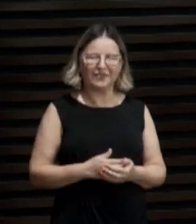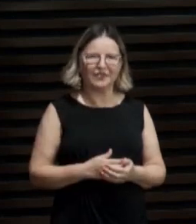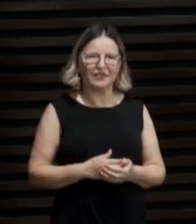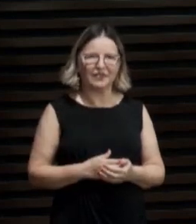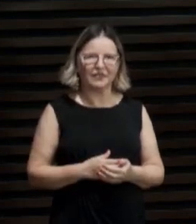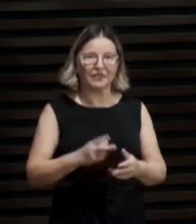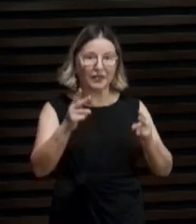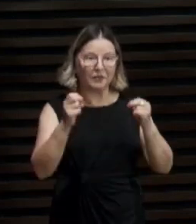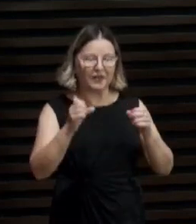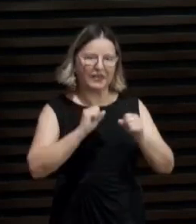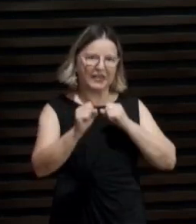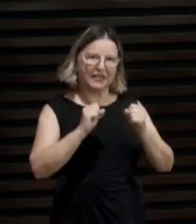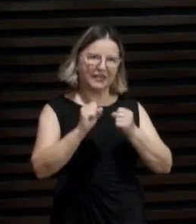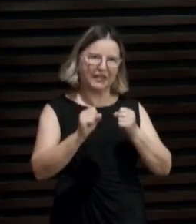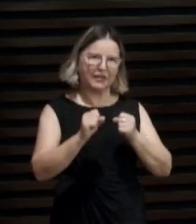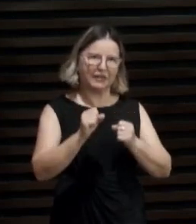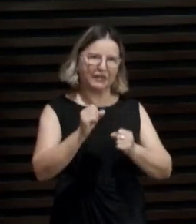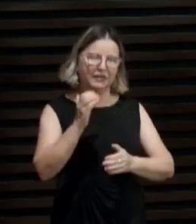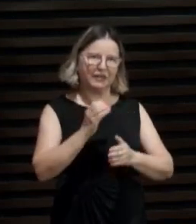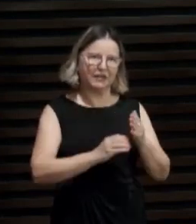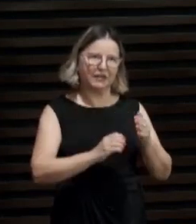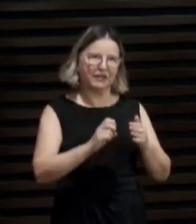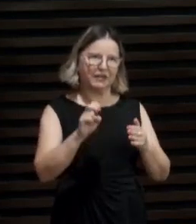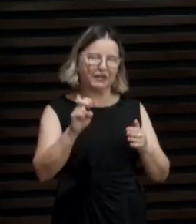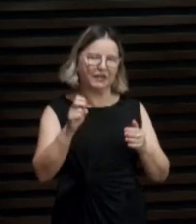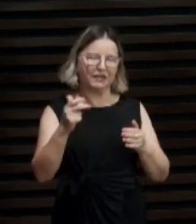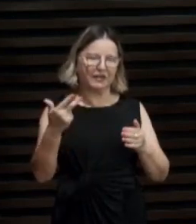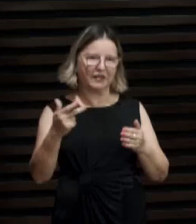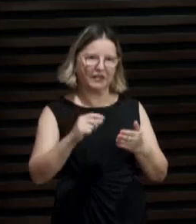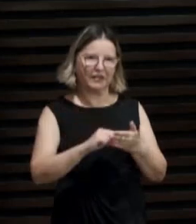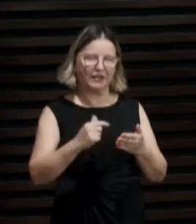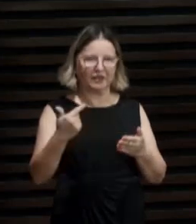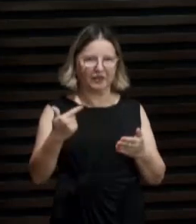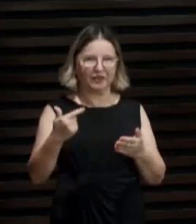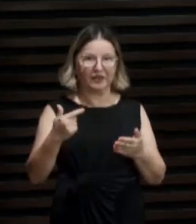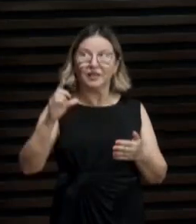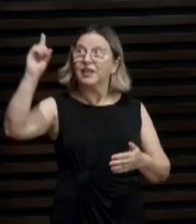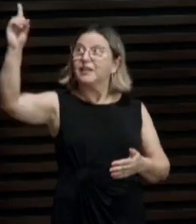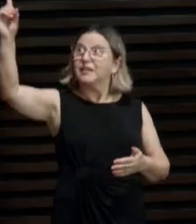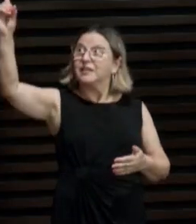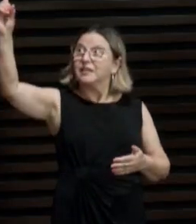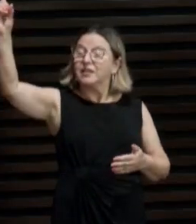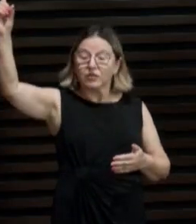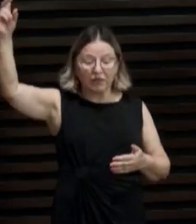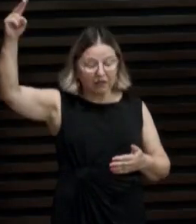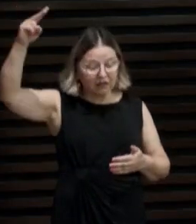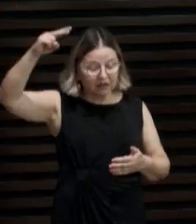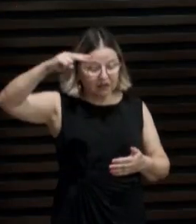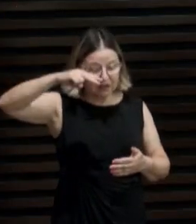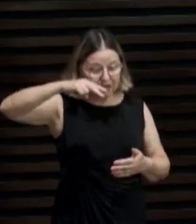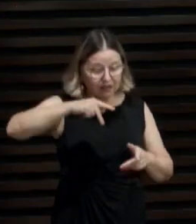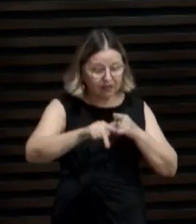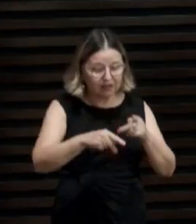Veja o que diz o Salmo 53:2. Do céu olha Deus para os filhos dos homens para ver se há quem